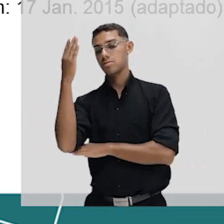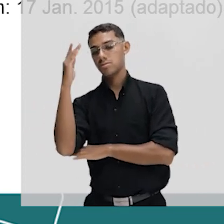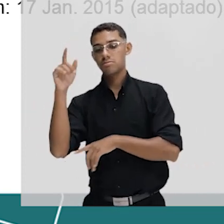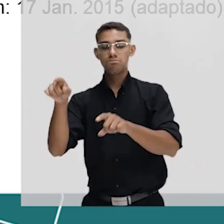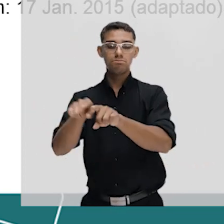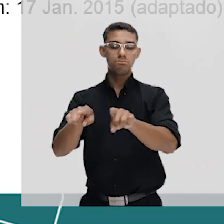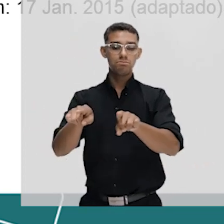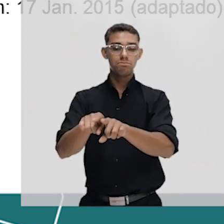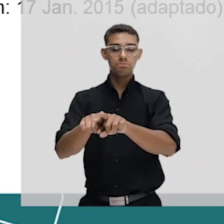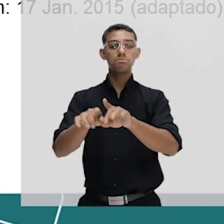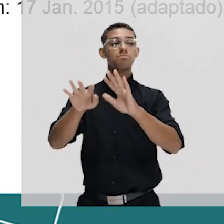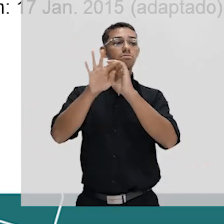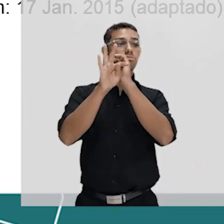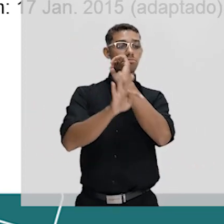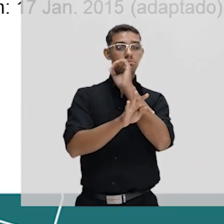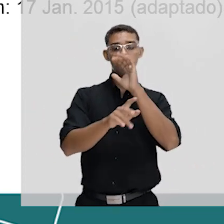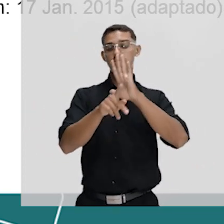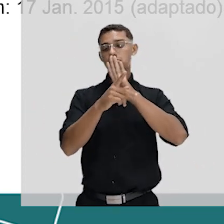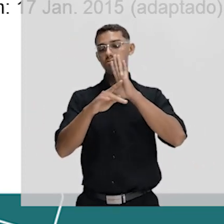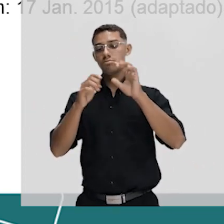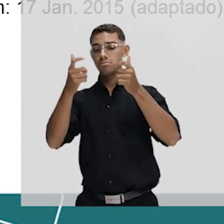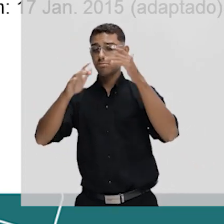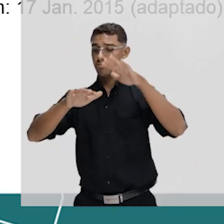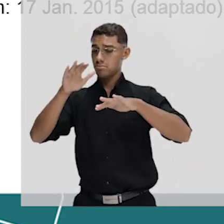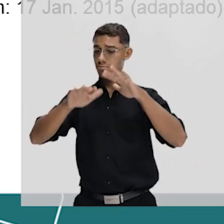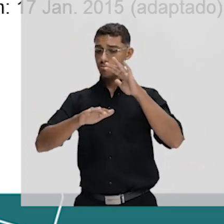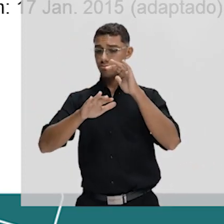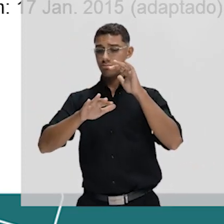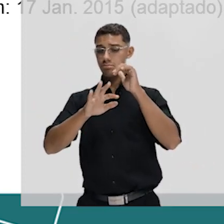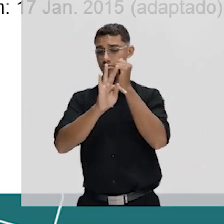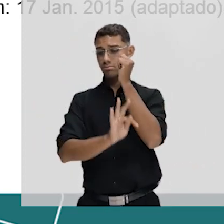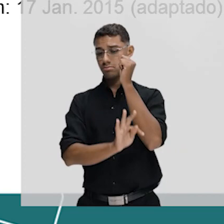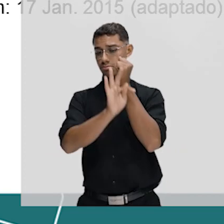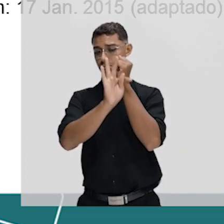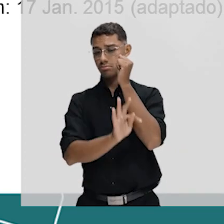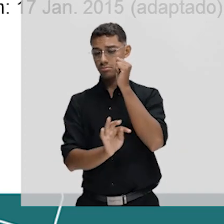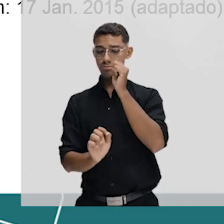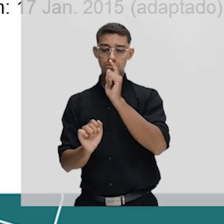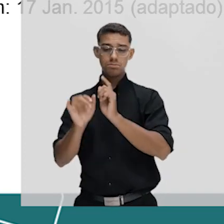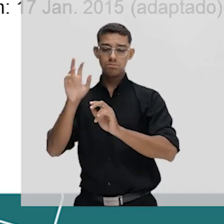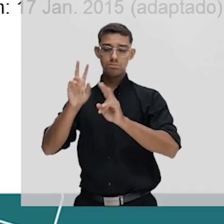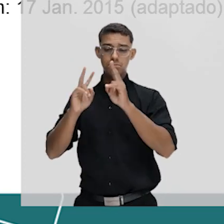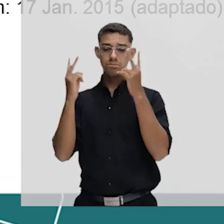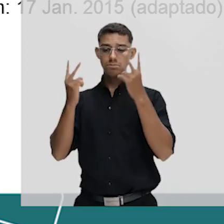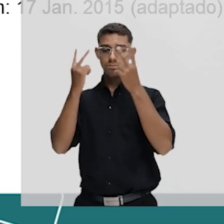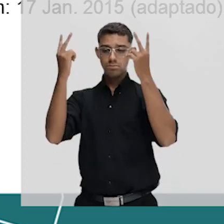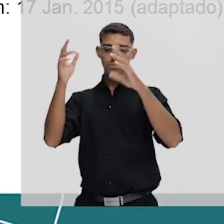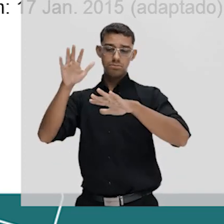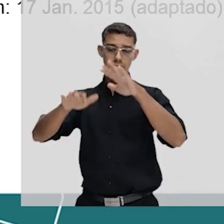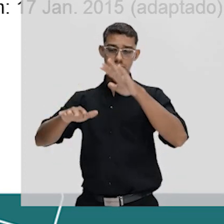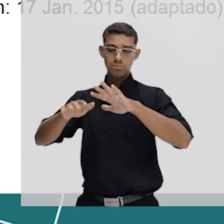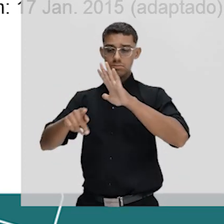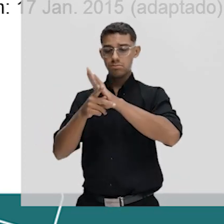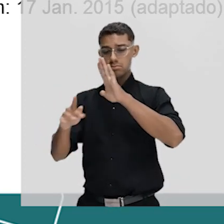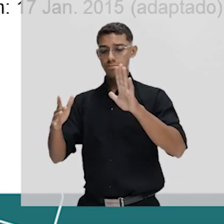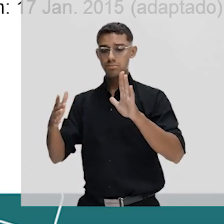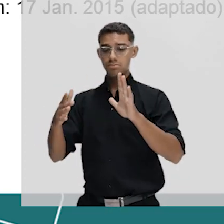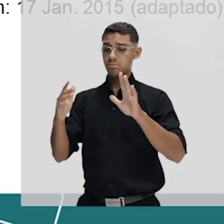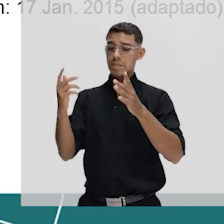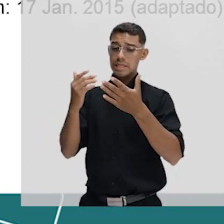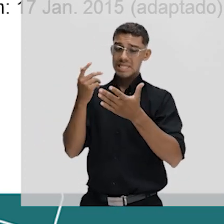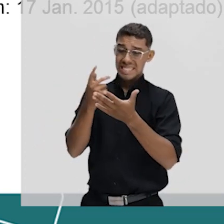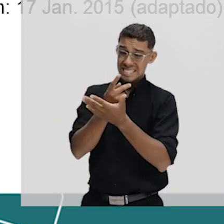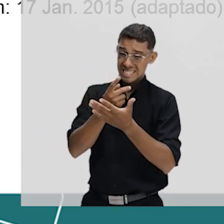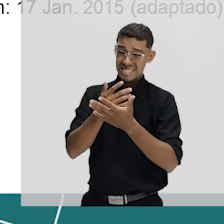as taxas de evaporação são maiores do que a precipitação, gerando déficit de reposição de